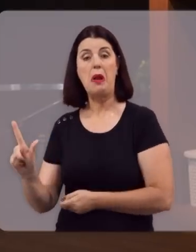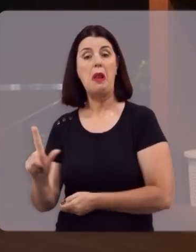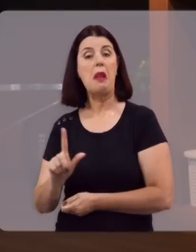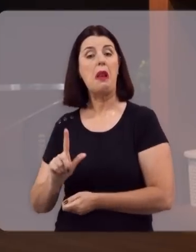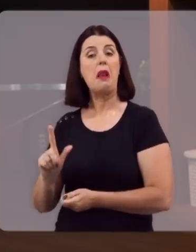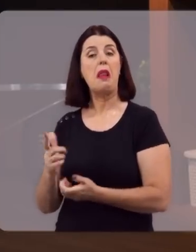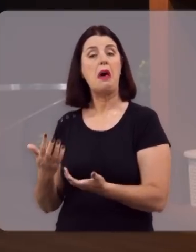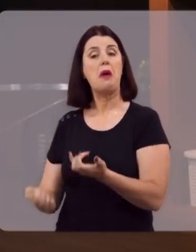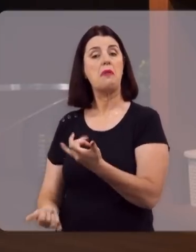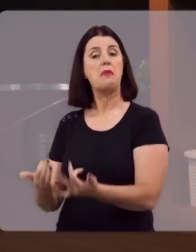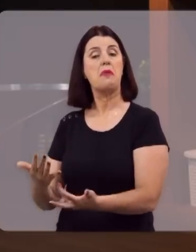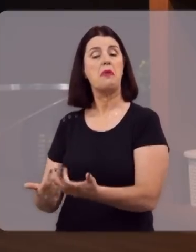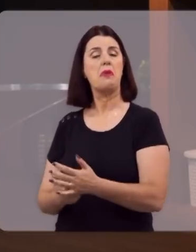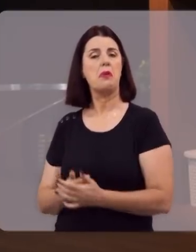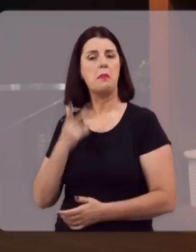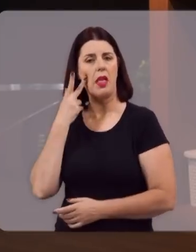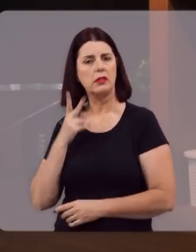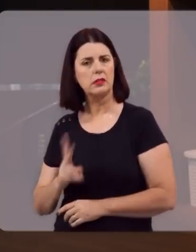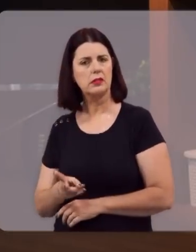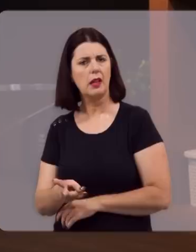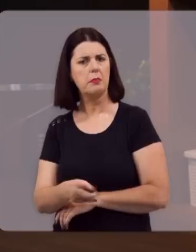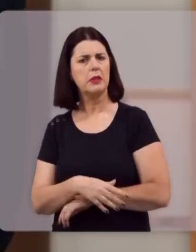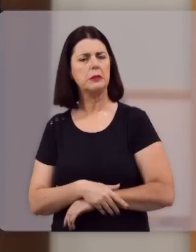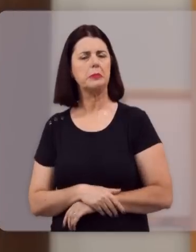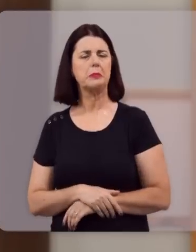fogo para sempre.